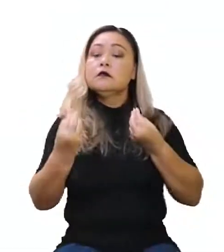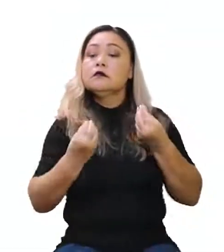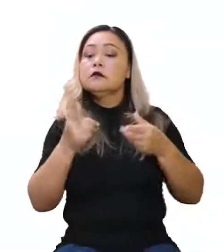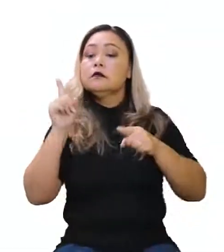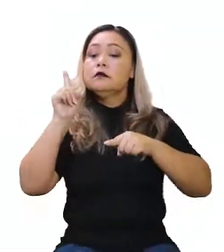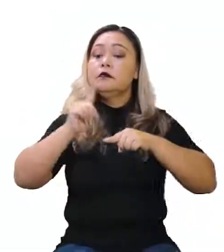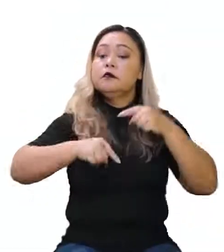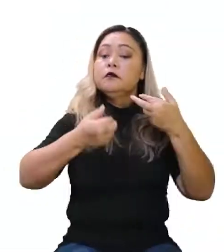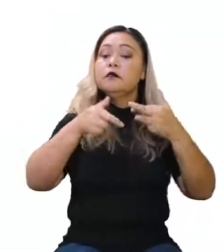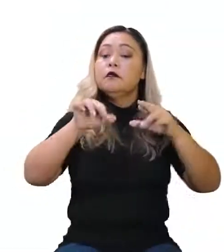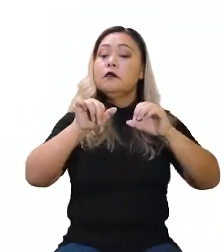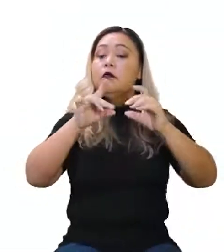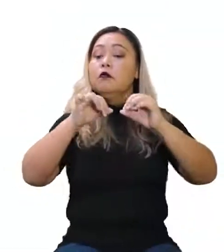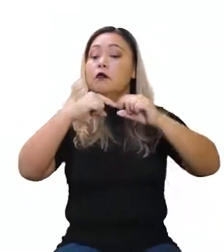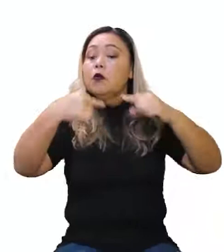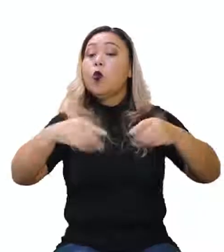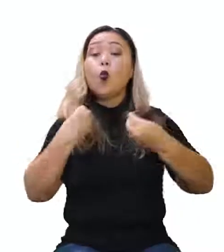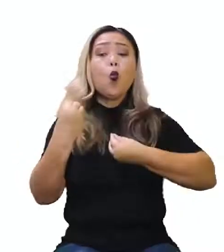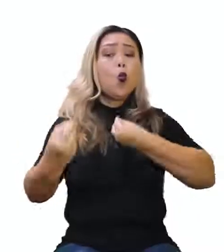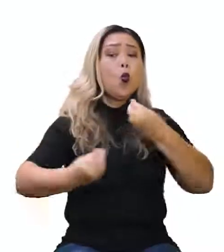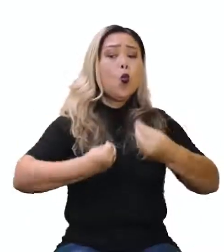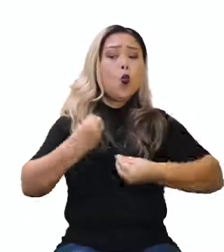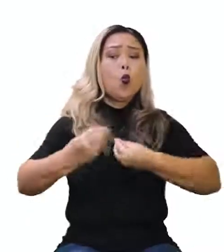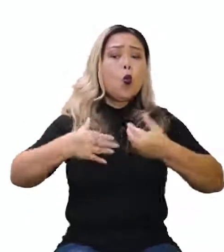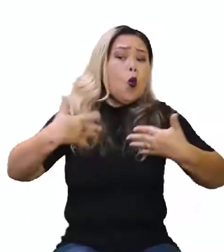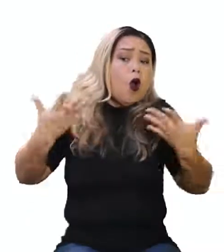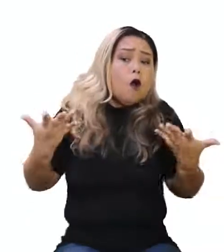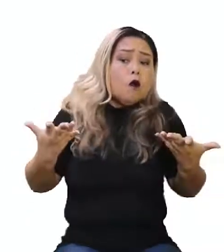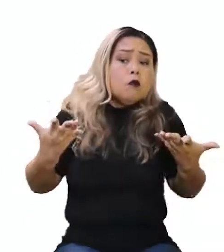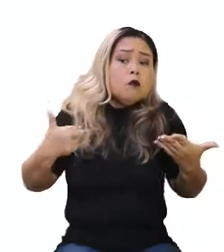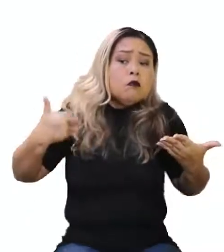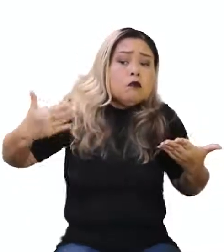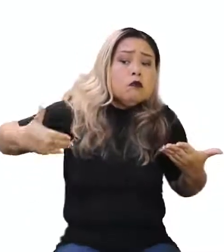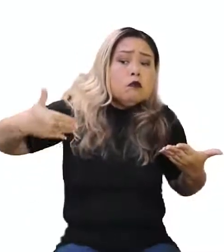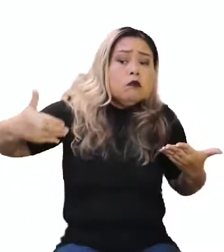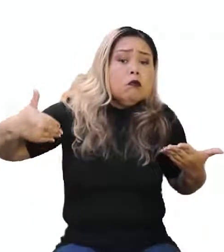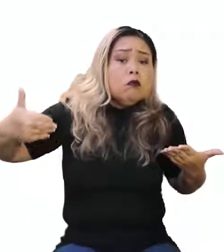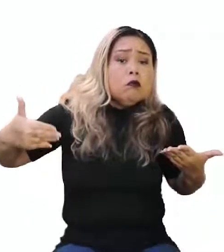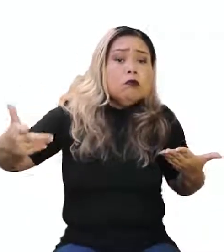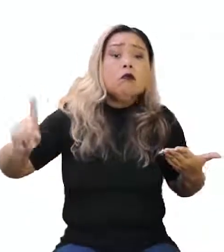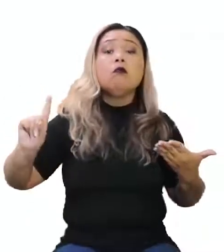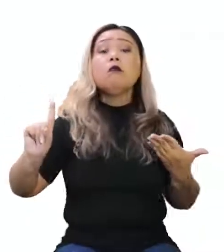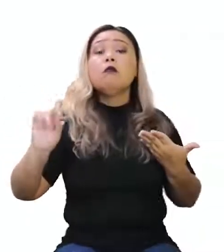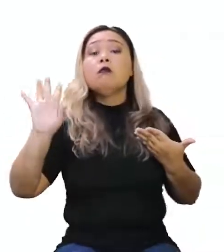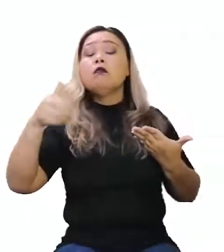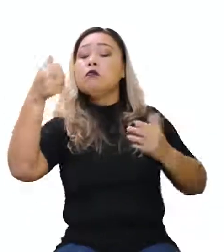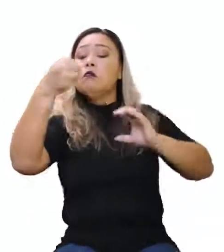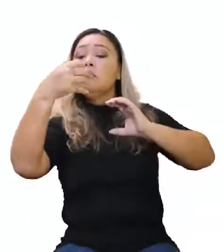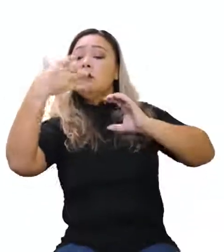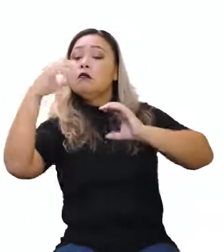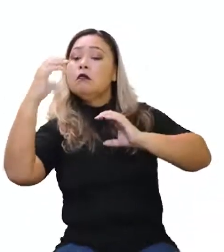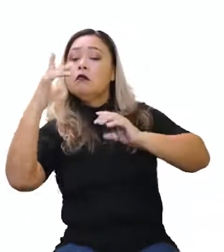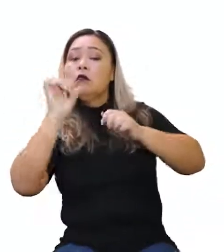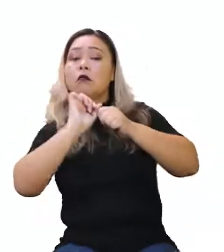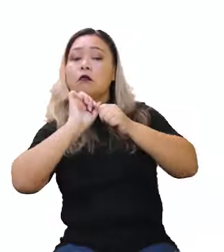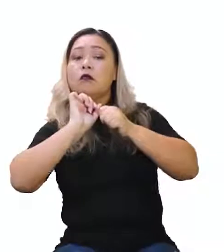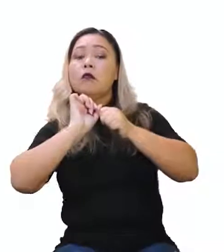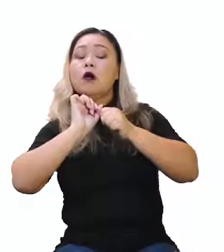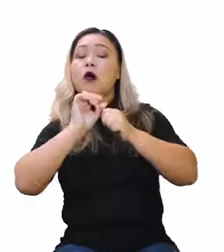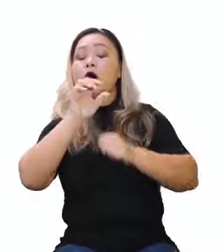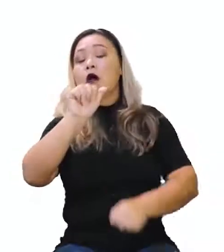de produção. Qual é o processo desse manejo de produção aí? Na descrição científica, a